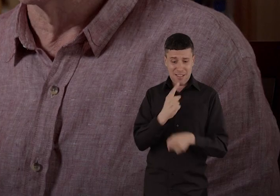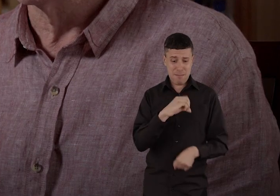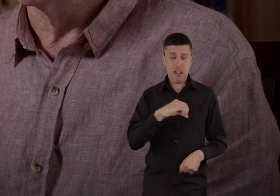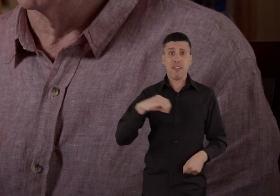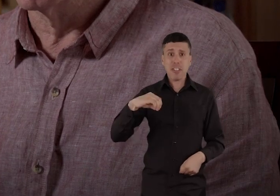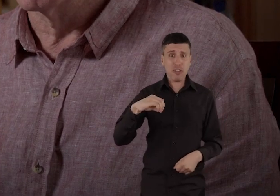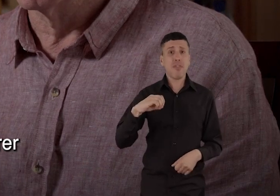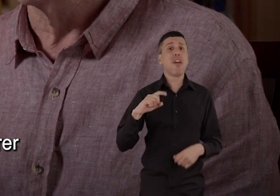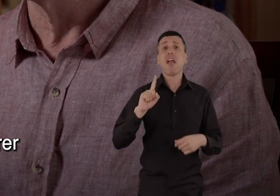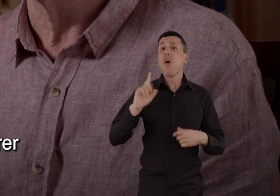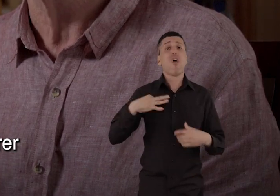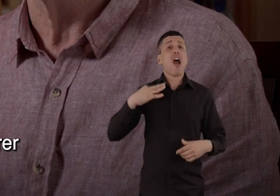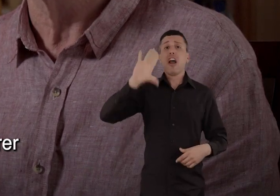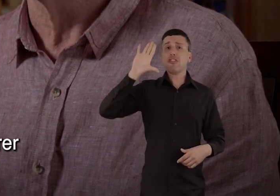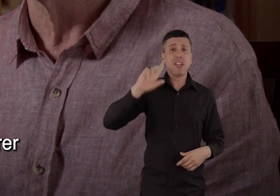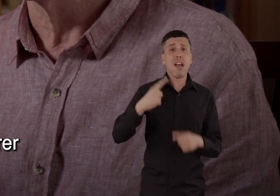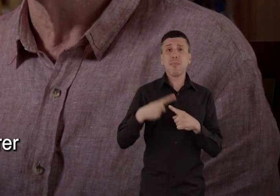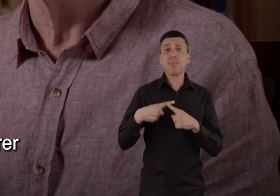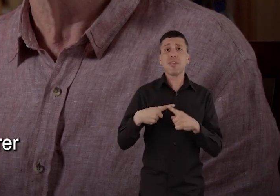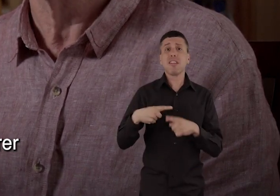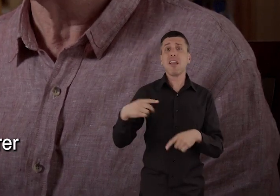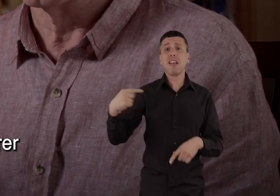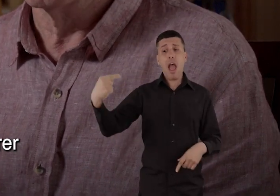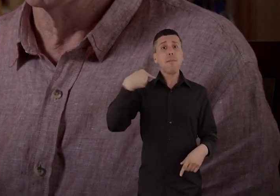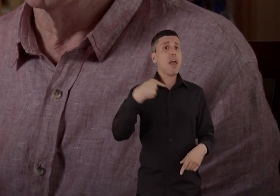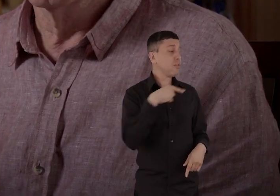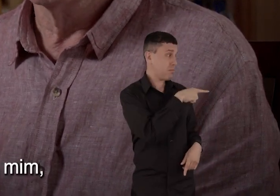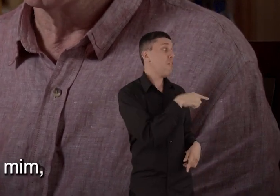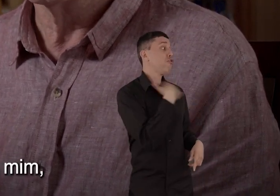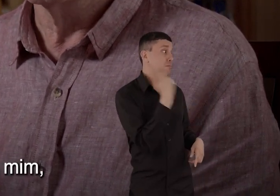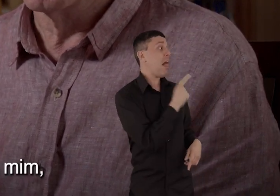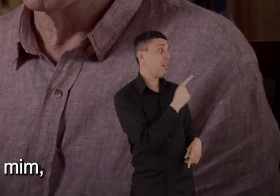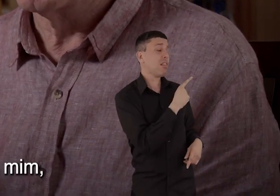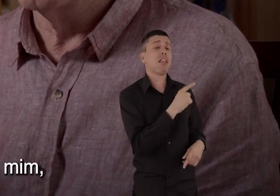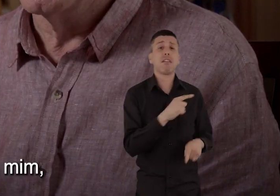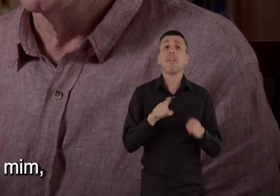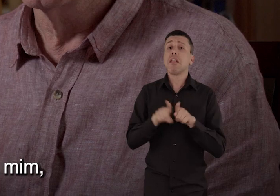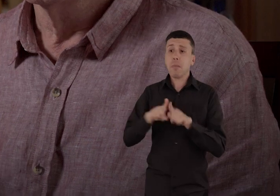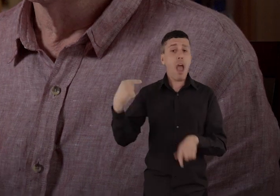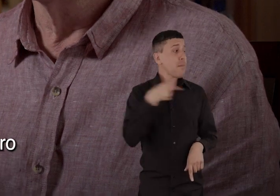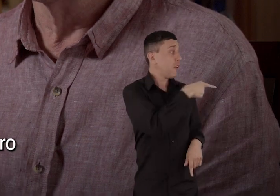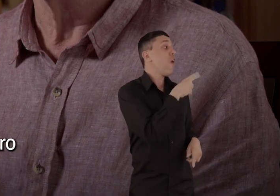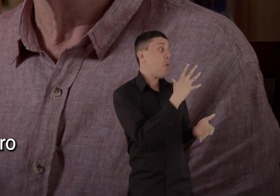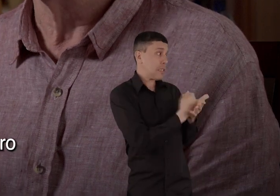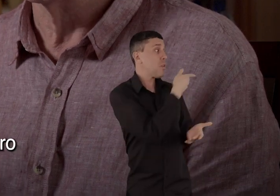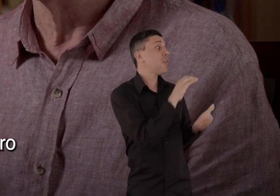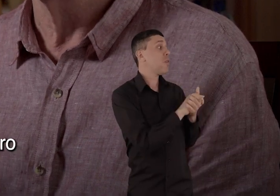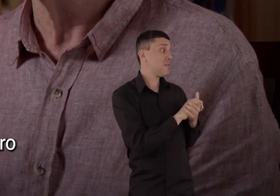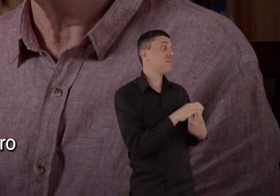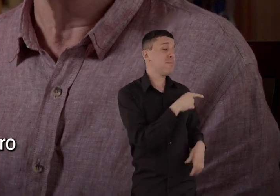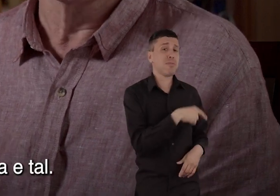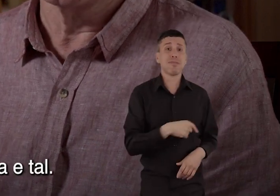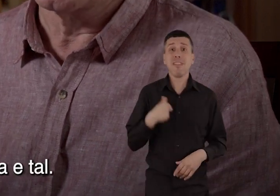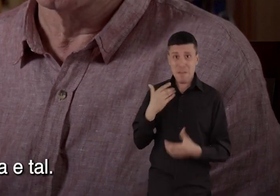Porque em 1990 eu deixei de concorrer por ameaça. Ameaça de morte para mim, ameaça de